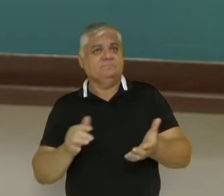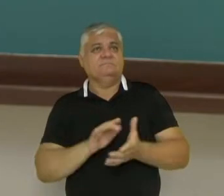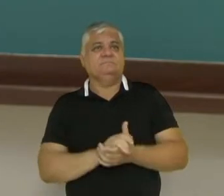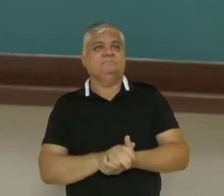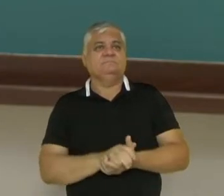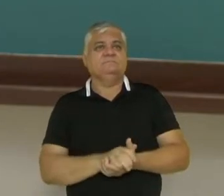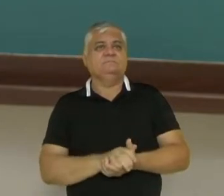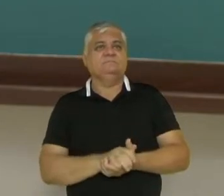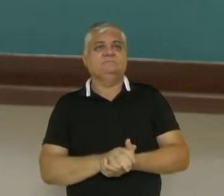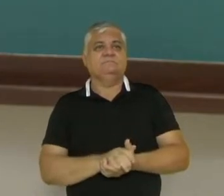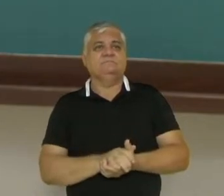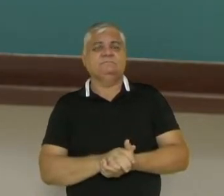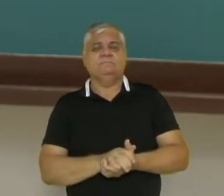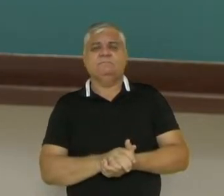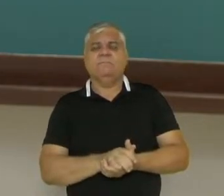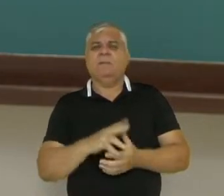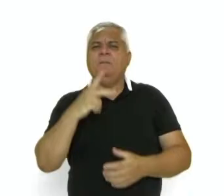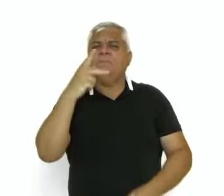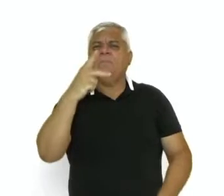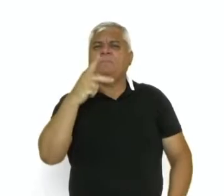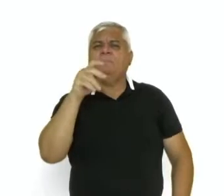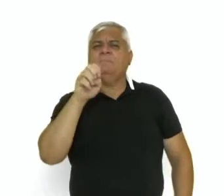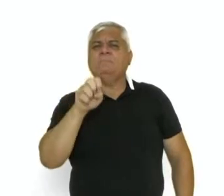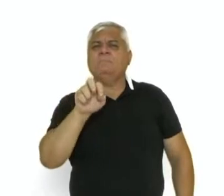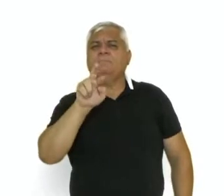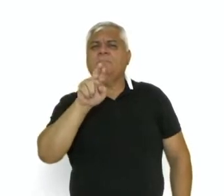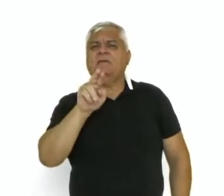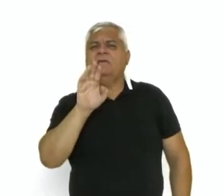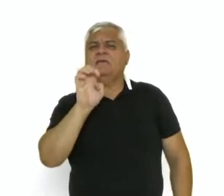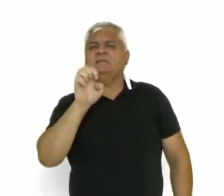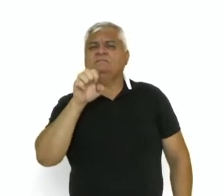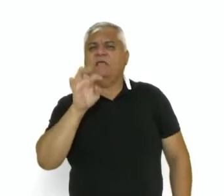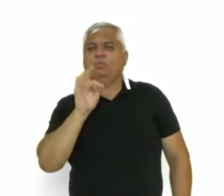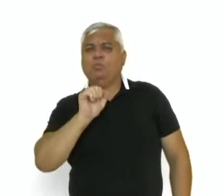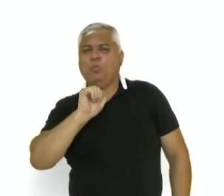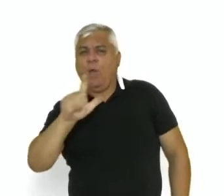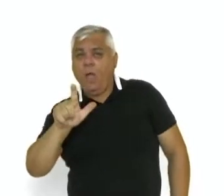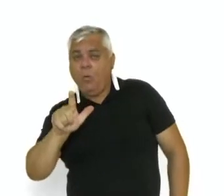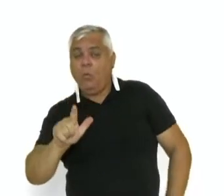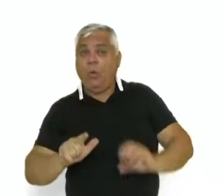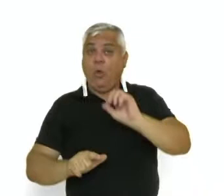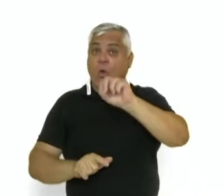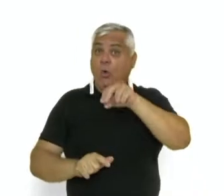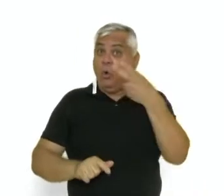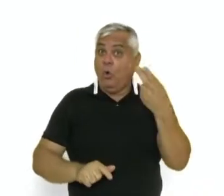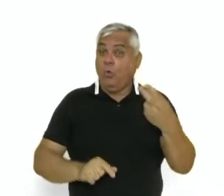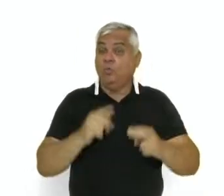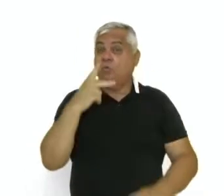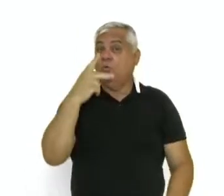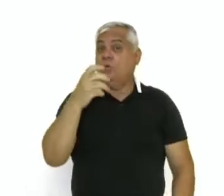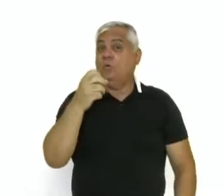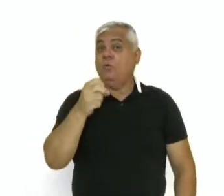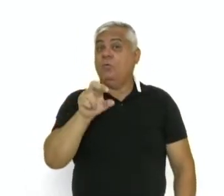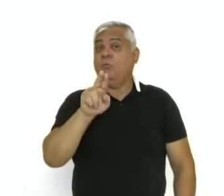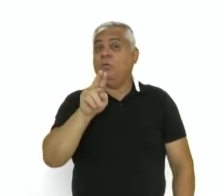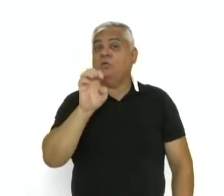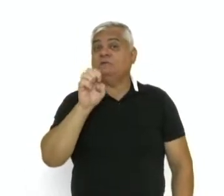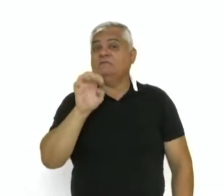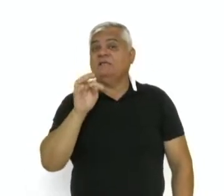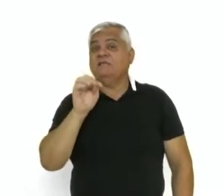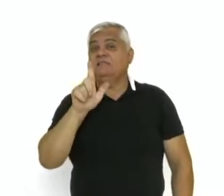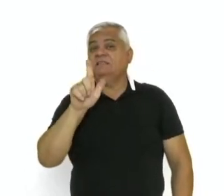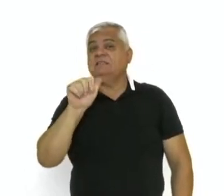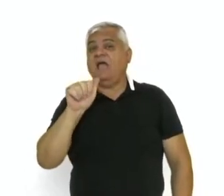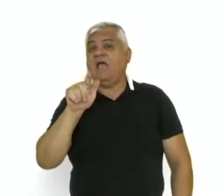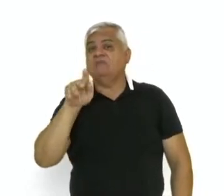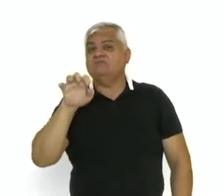coisa. E será que está correto eu falar percentual ou porcentagem? Os dois estão